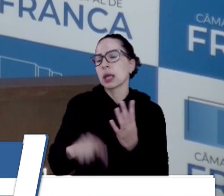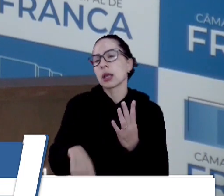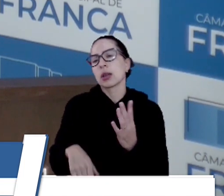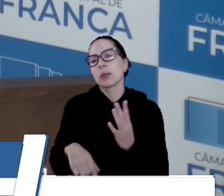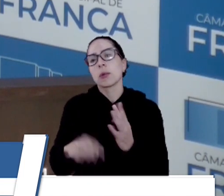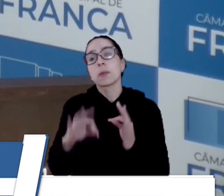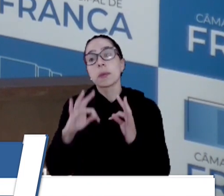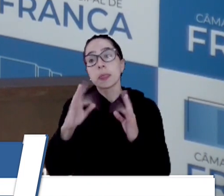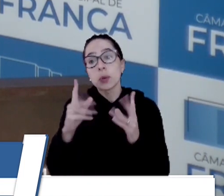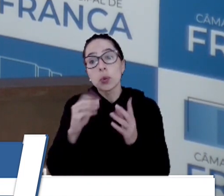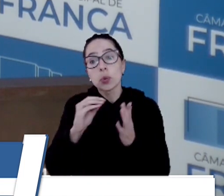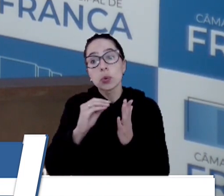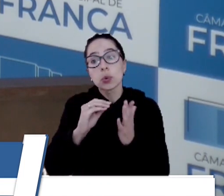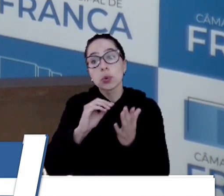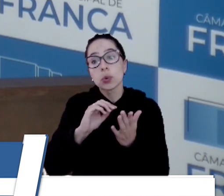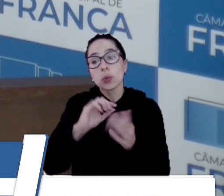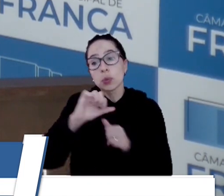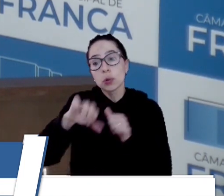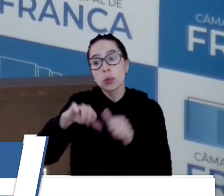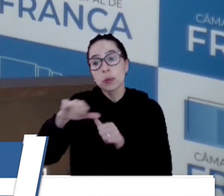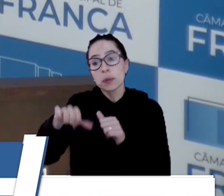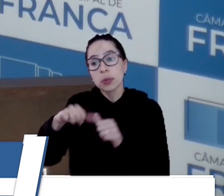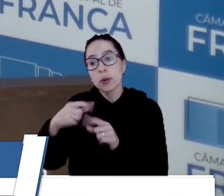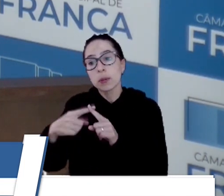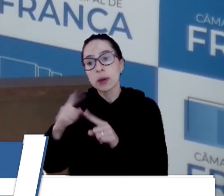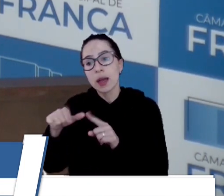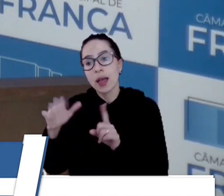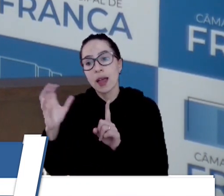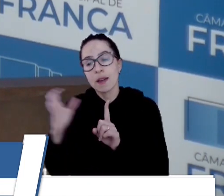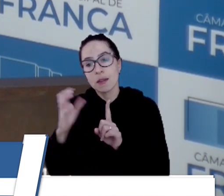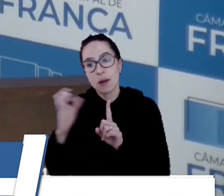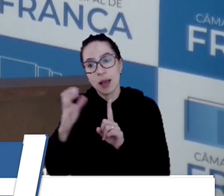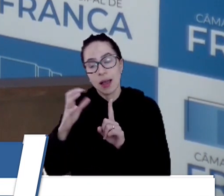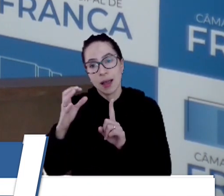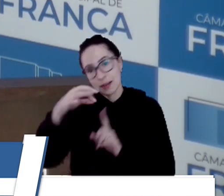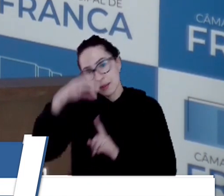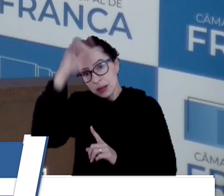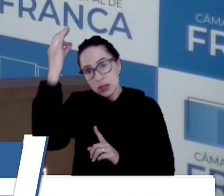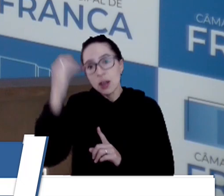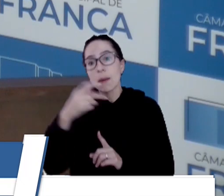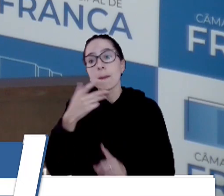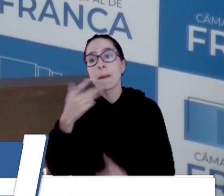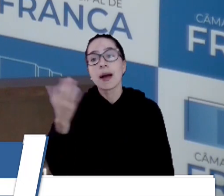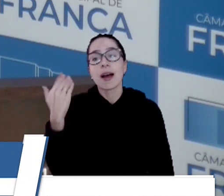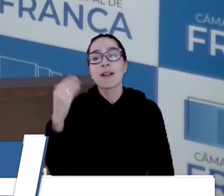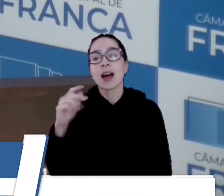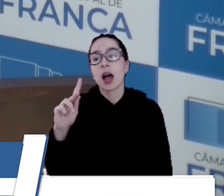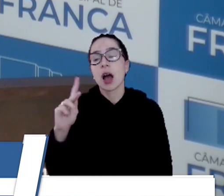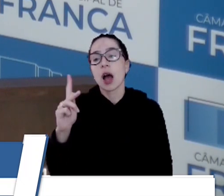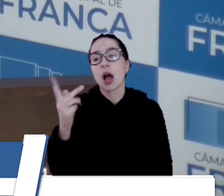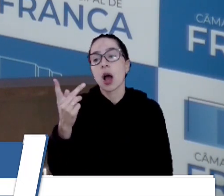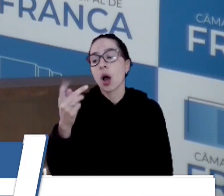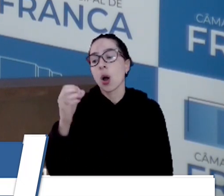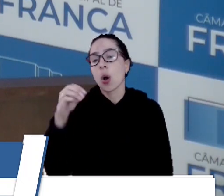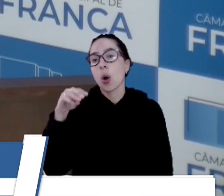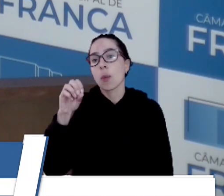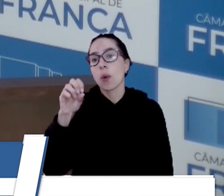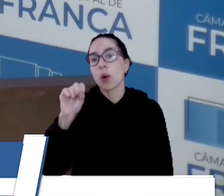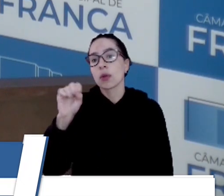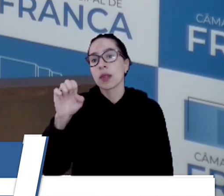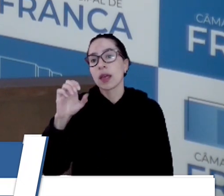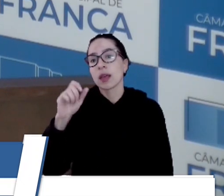foi mudada também com influência do espiritismo, porque até então se falava homossexualismo, até a década de 70 do